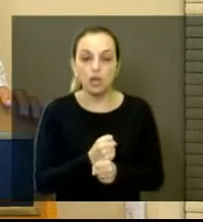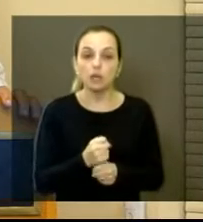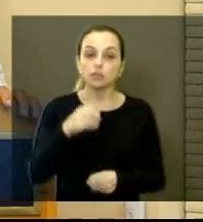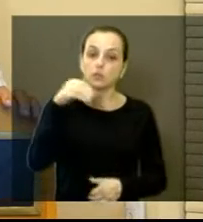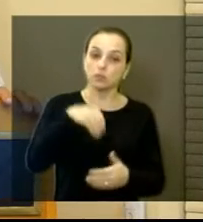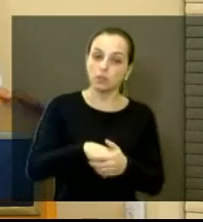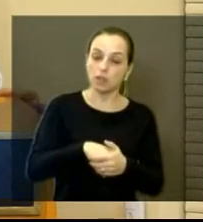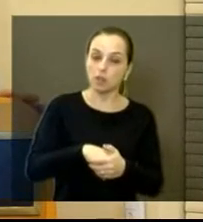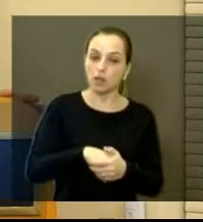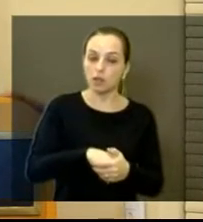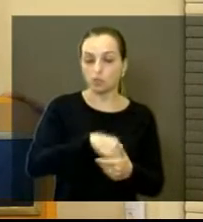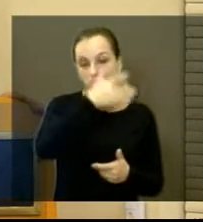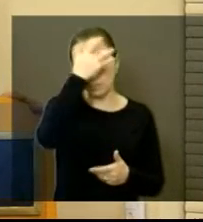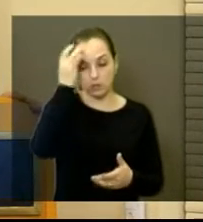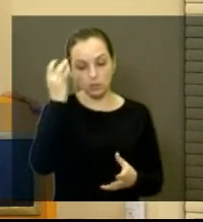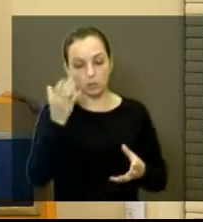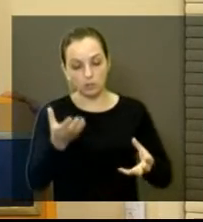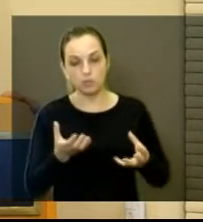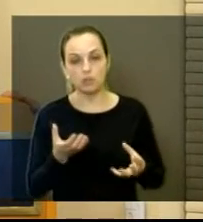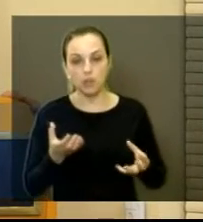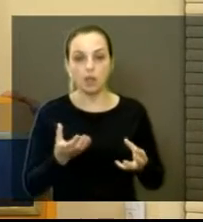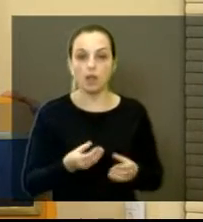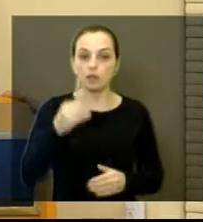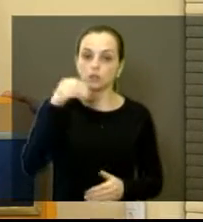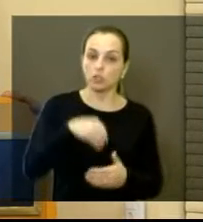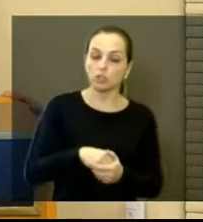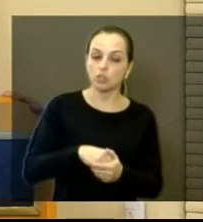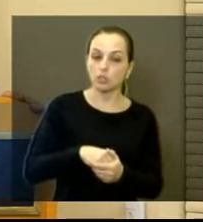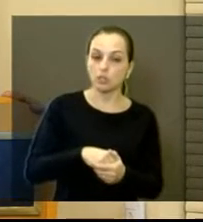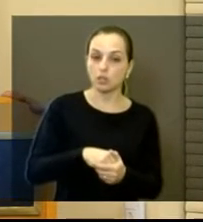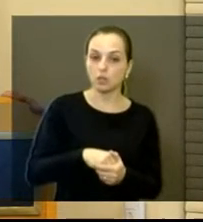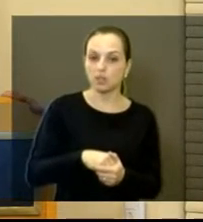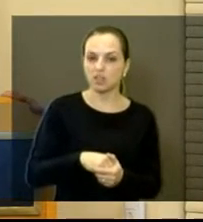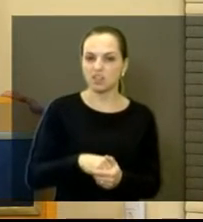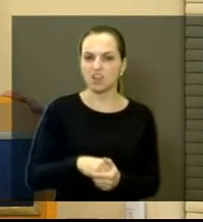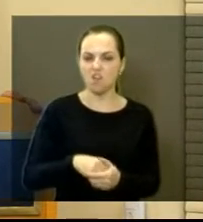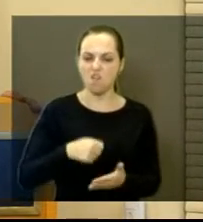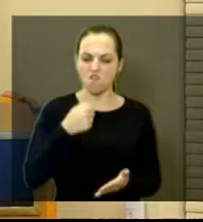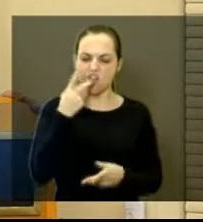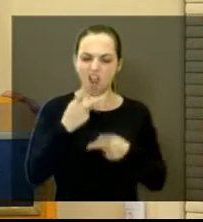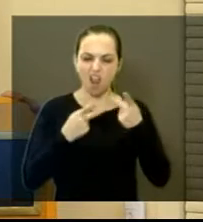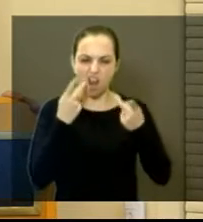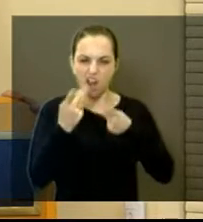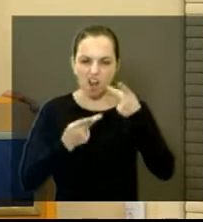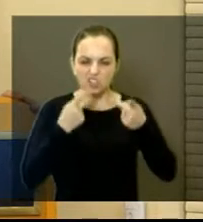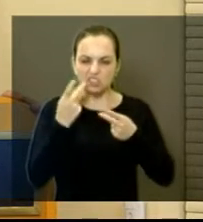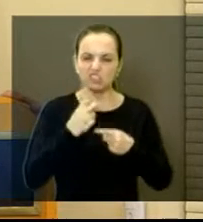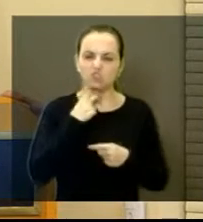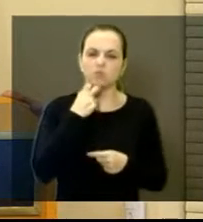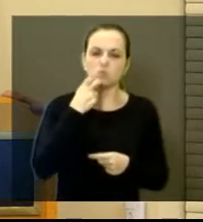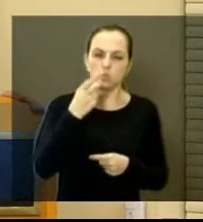muitos pré-candidatos que vão subir aqui, gritar,